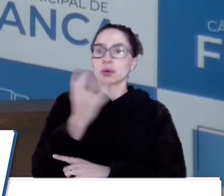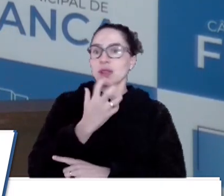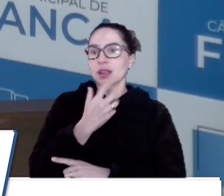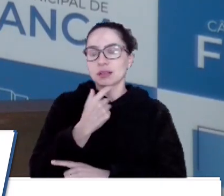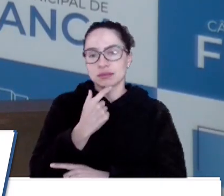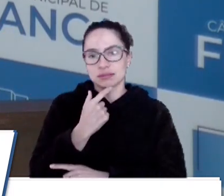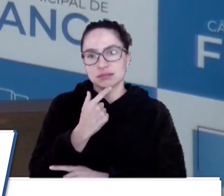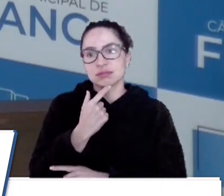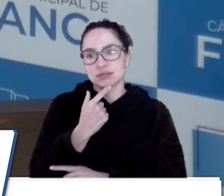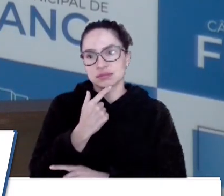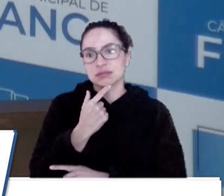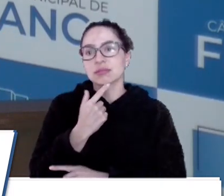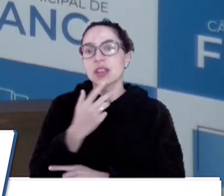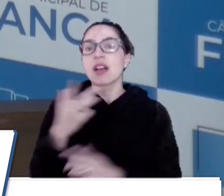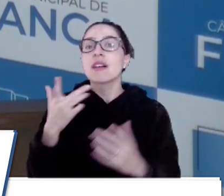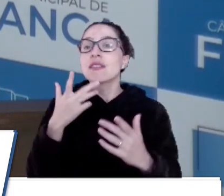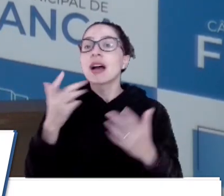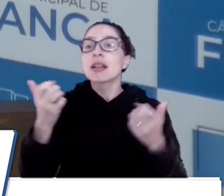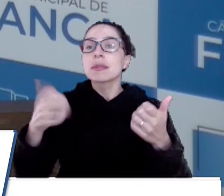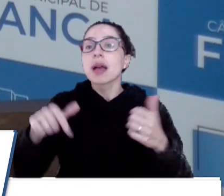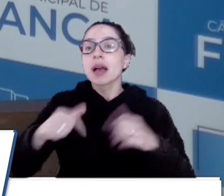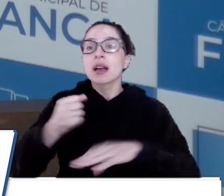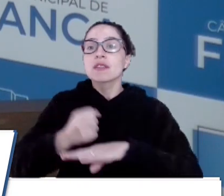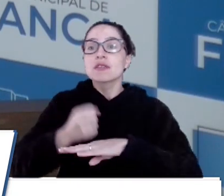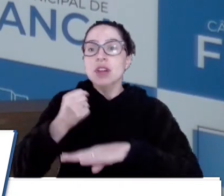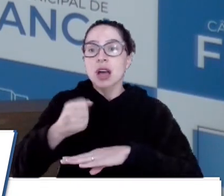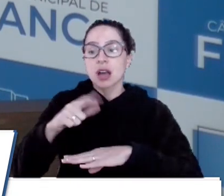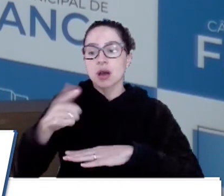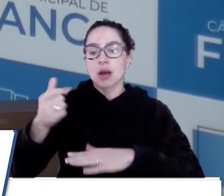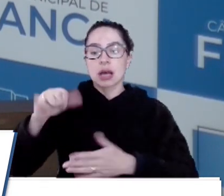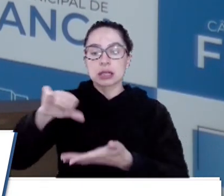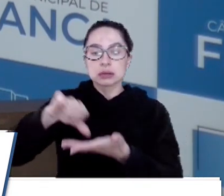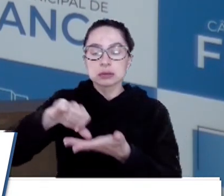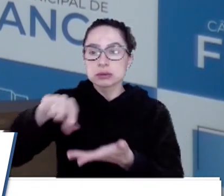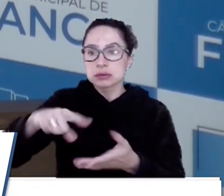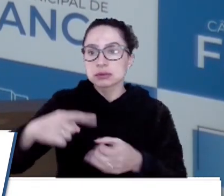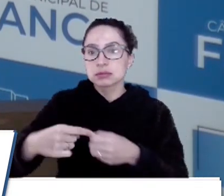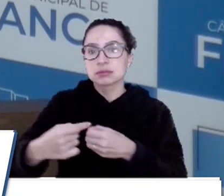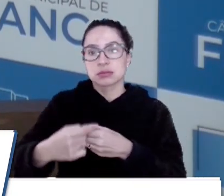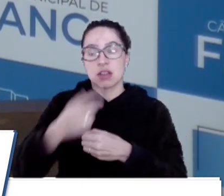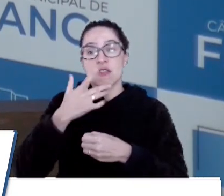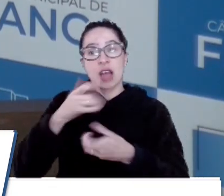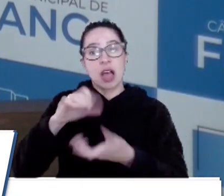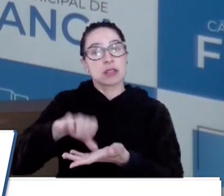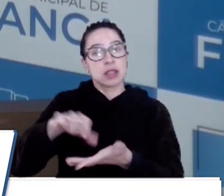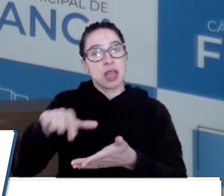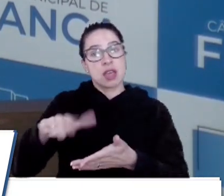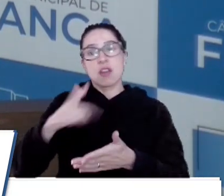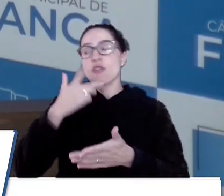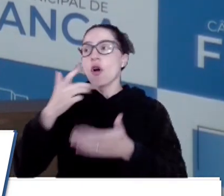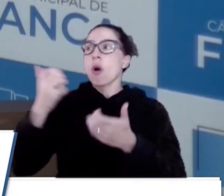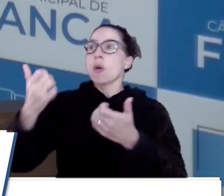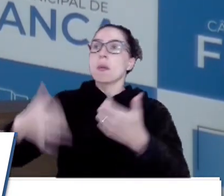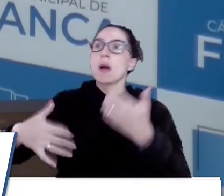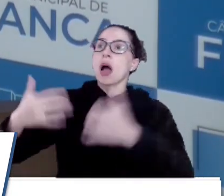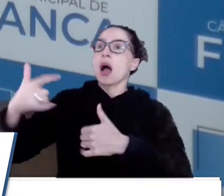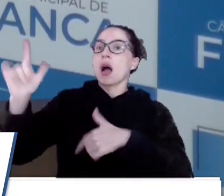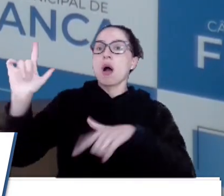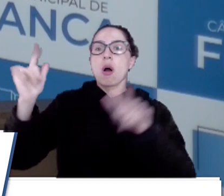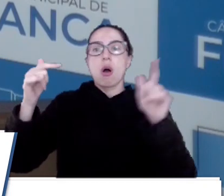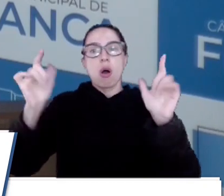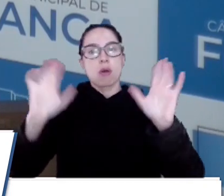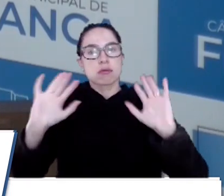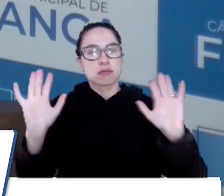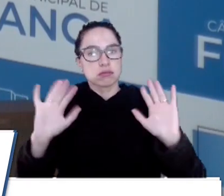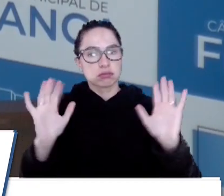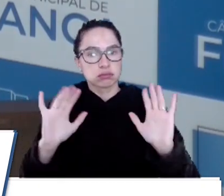vamos trazer aqui para Franca, vamos trazer para o centro da nossa cidade. Eu vou falar do centro, não vou contar os outros polos de morador